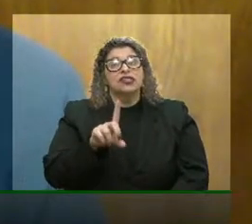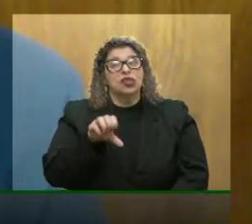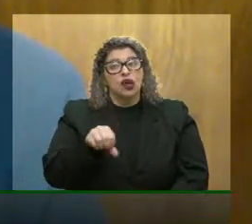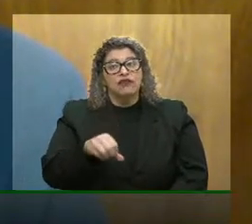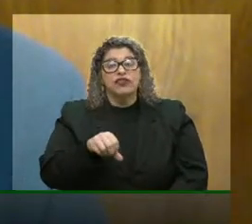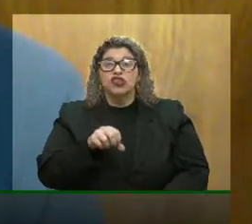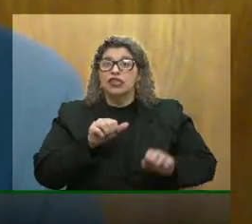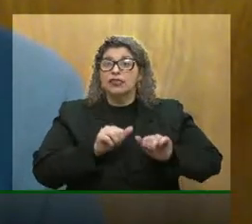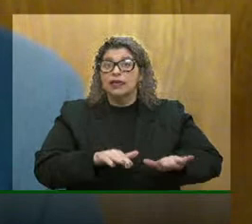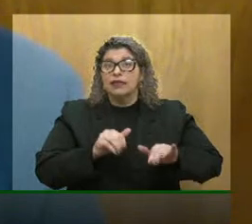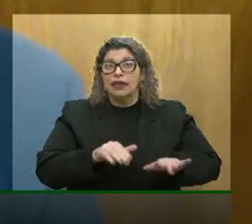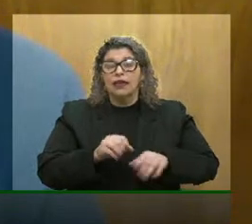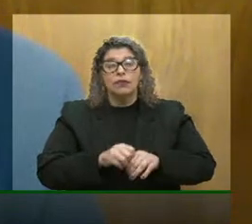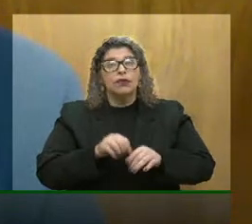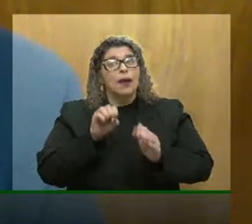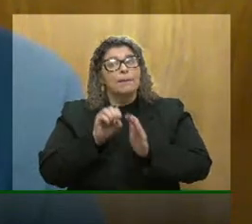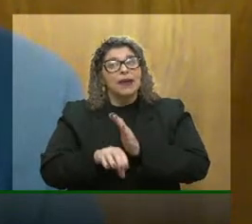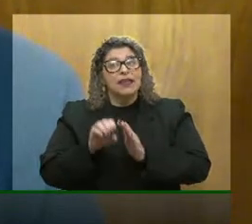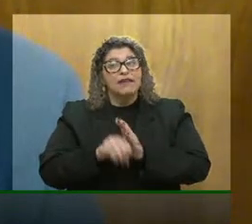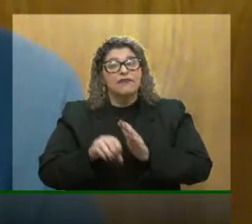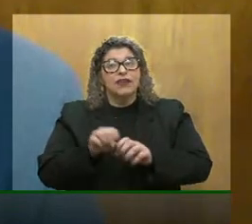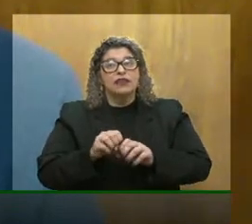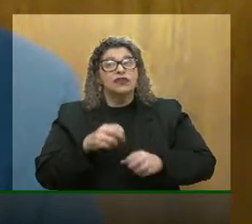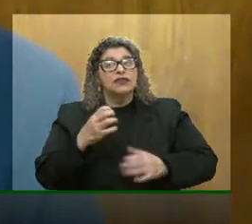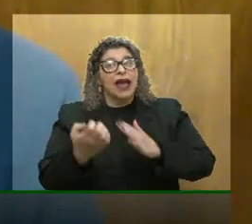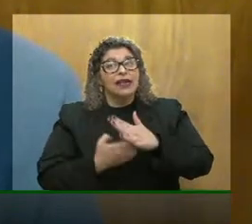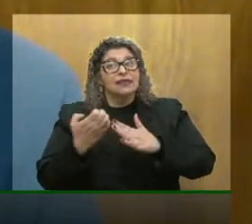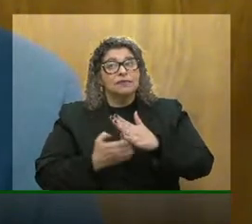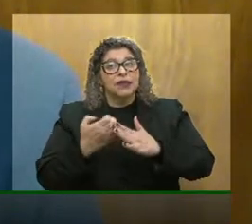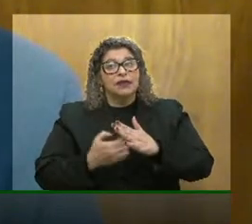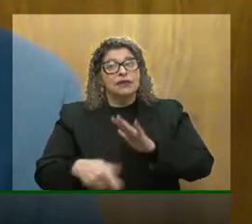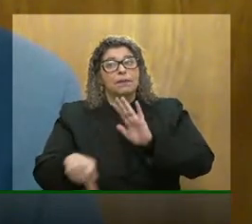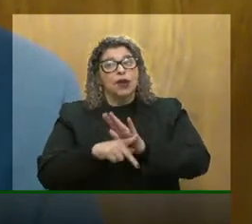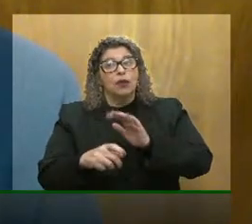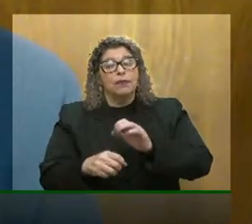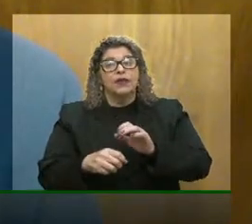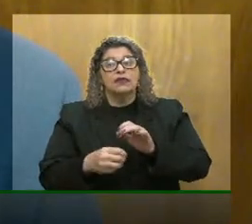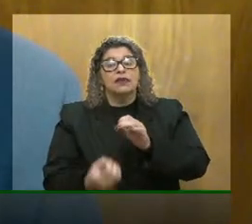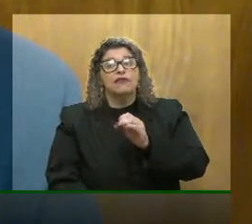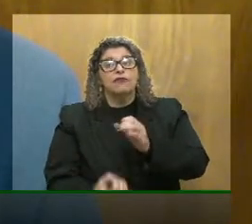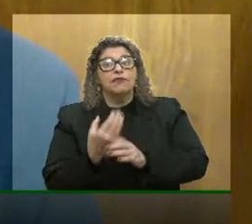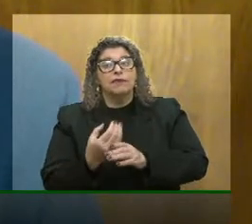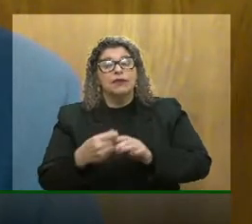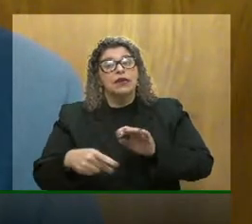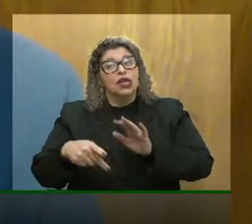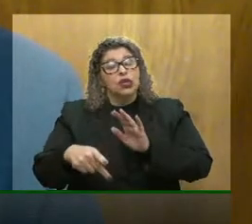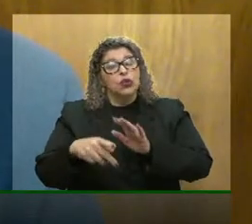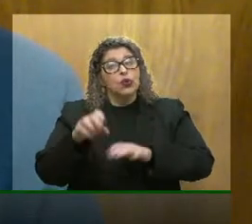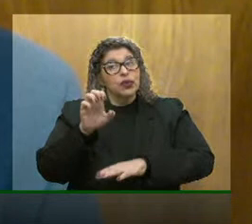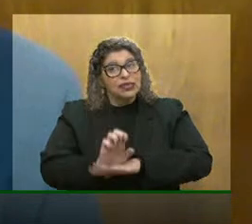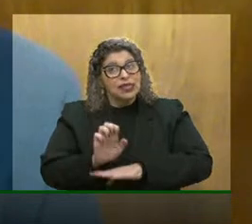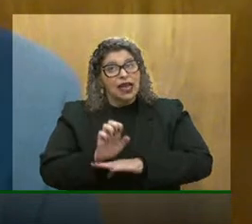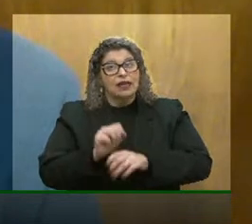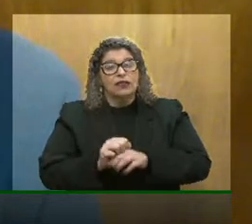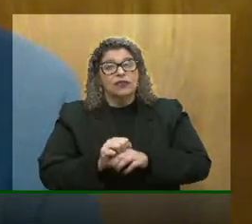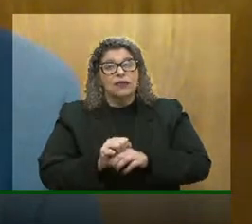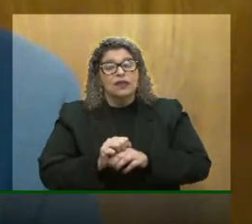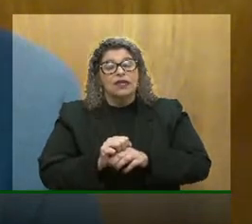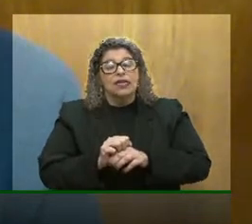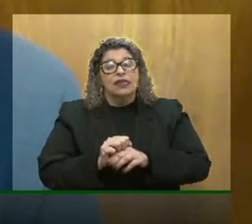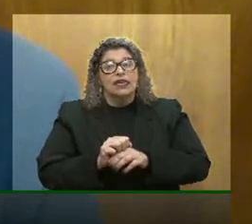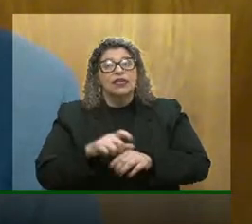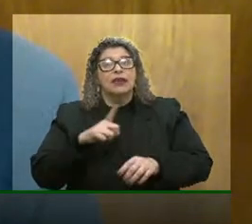2008, que institui benefícios aplicáveis às empresas estabelecidas no Estado e enquadradas no regime